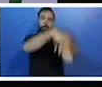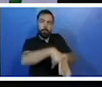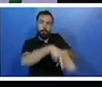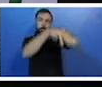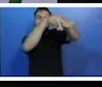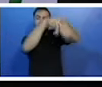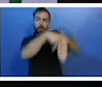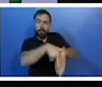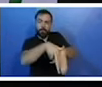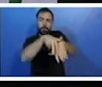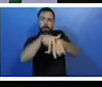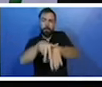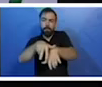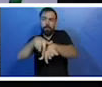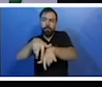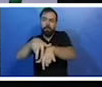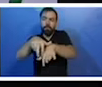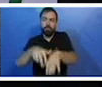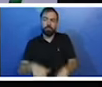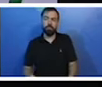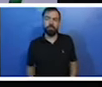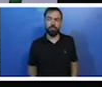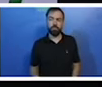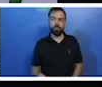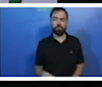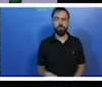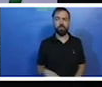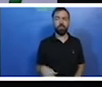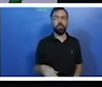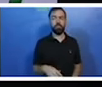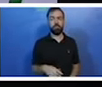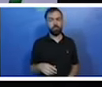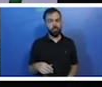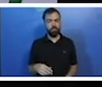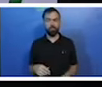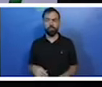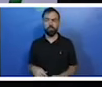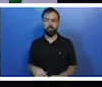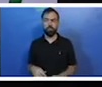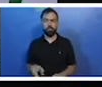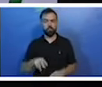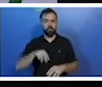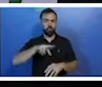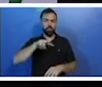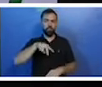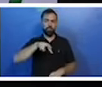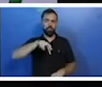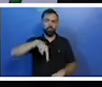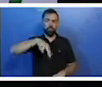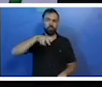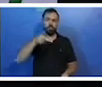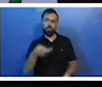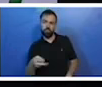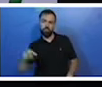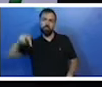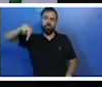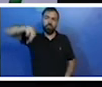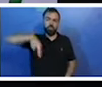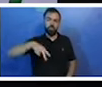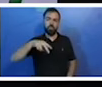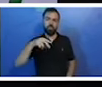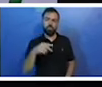que é o skate, tá? Então, você, além de se equilibrar, andar, você faz manobras em rampas, corrimões,